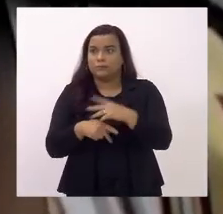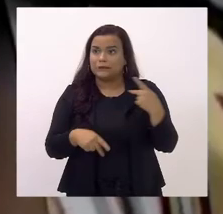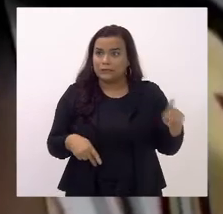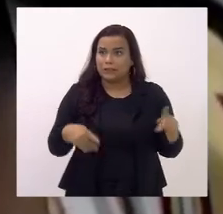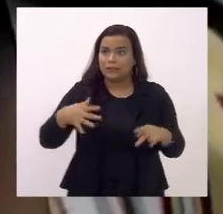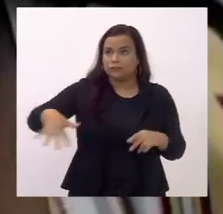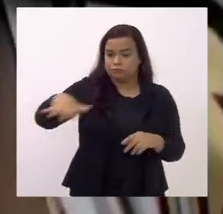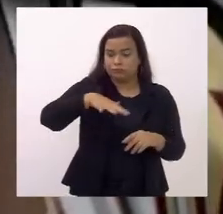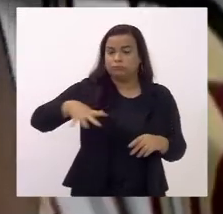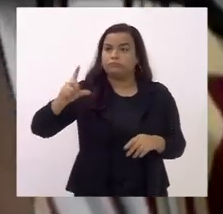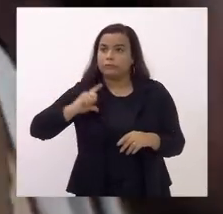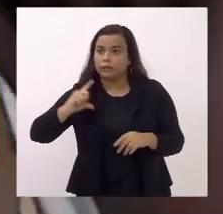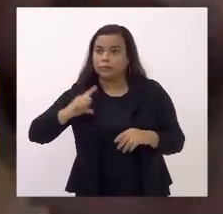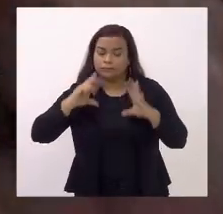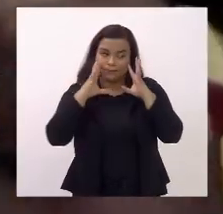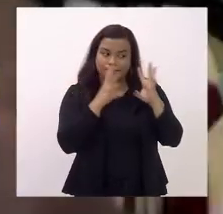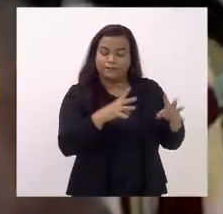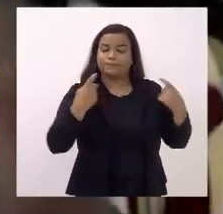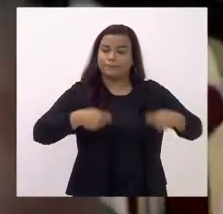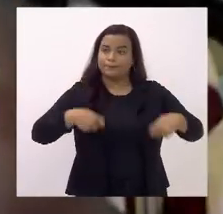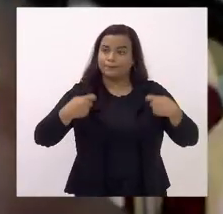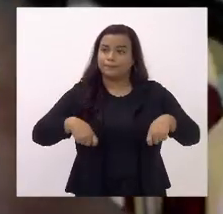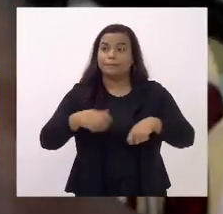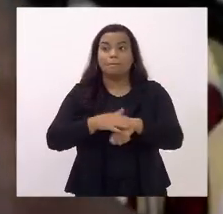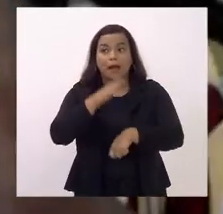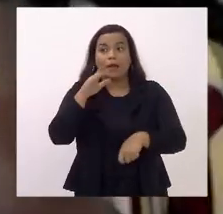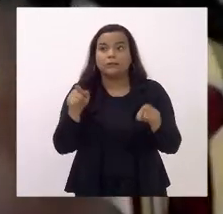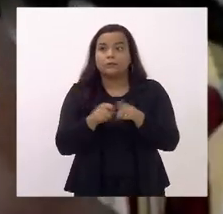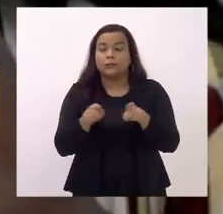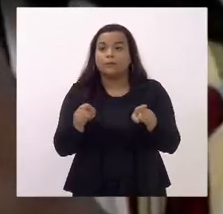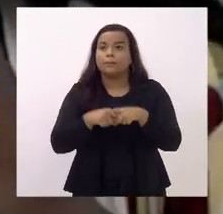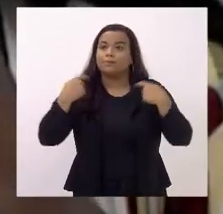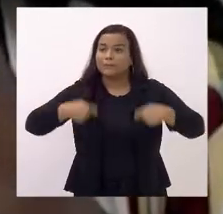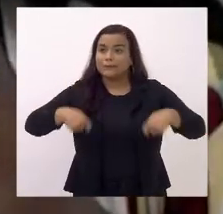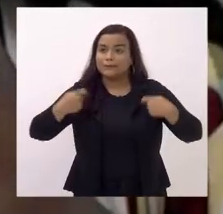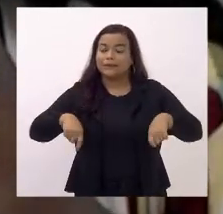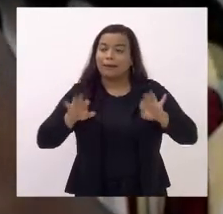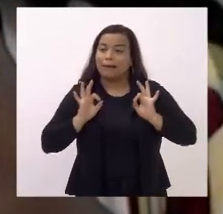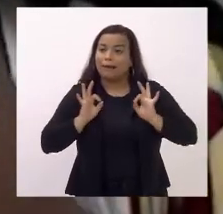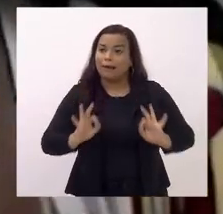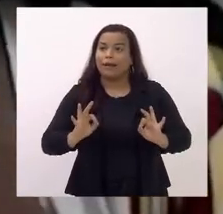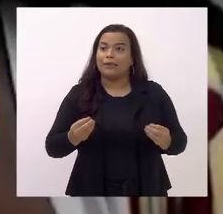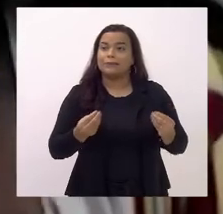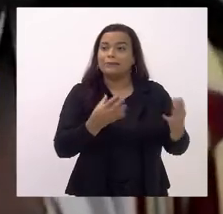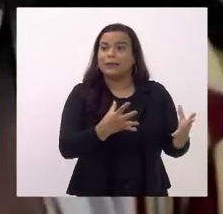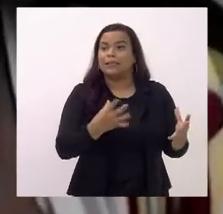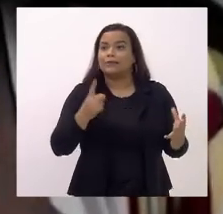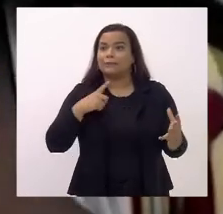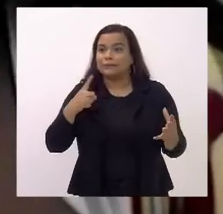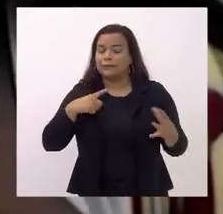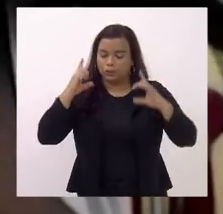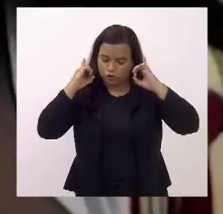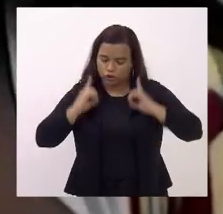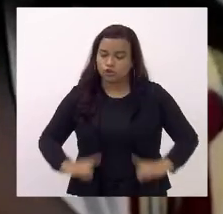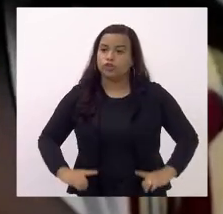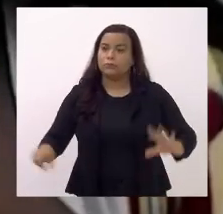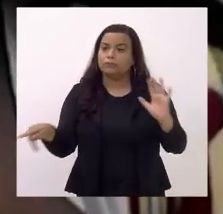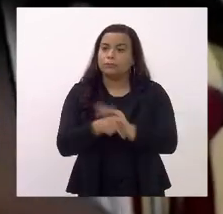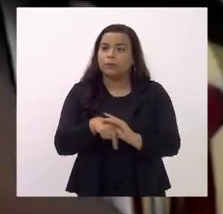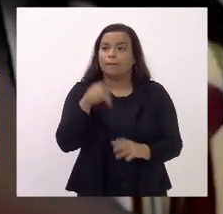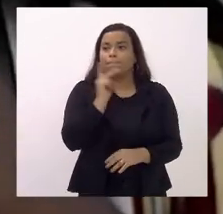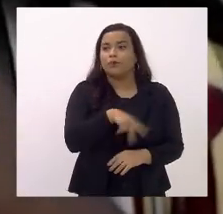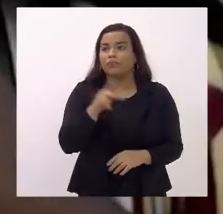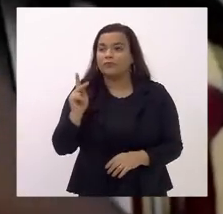entorno. E mais do que isso, Tia Ju, a gente precisa garantir também que haja dignidade para o corpo